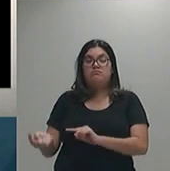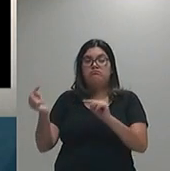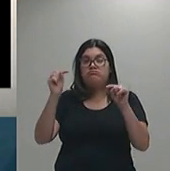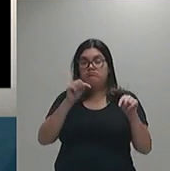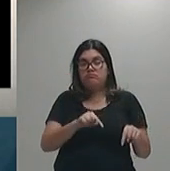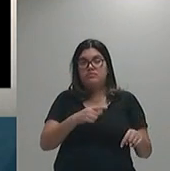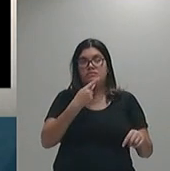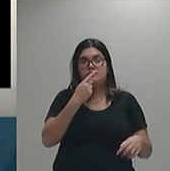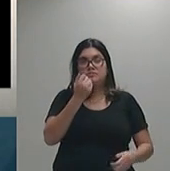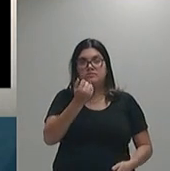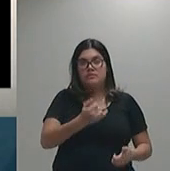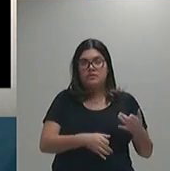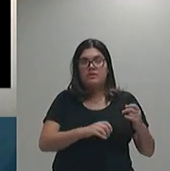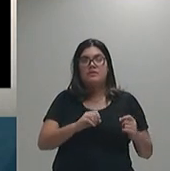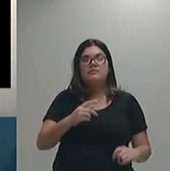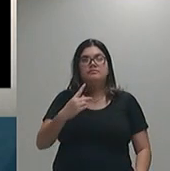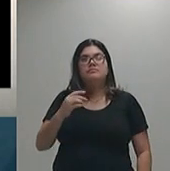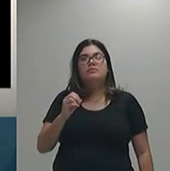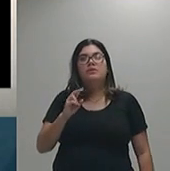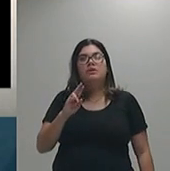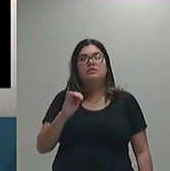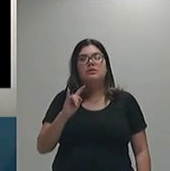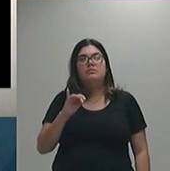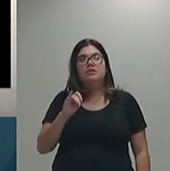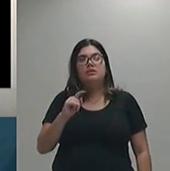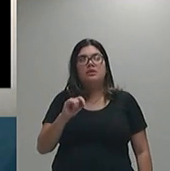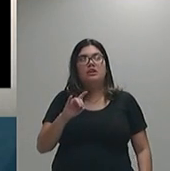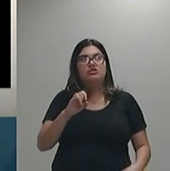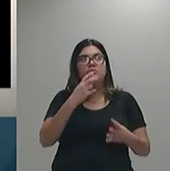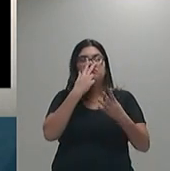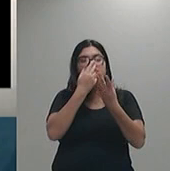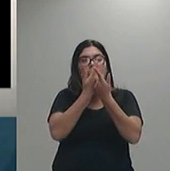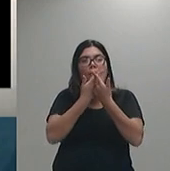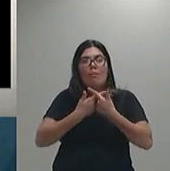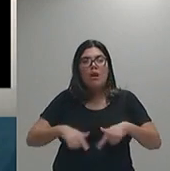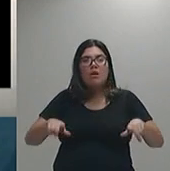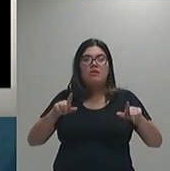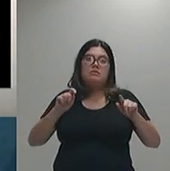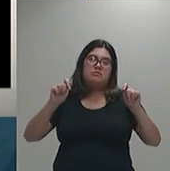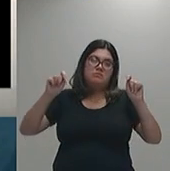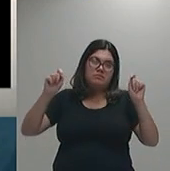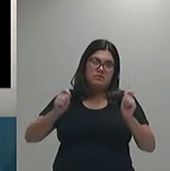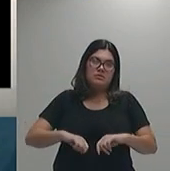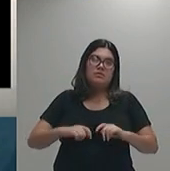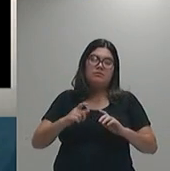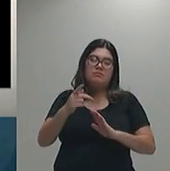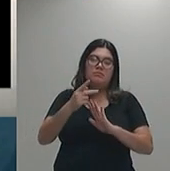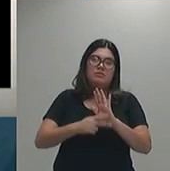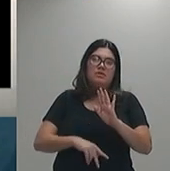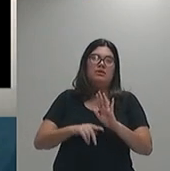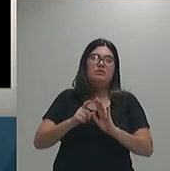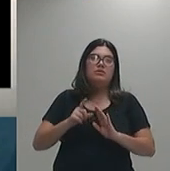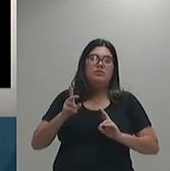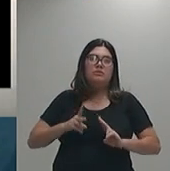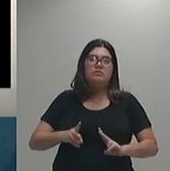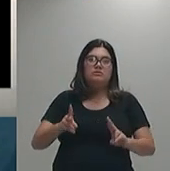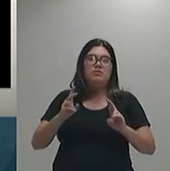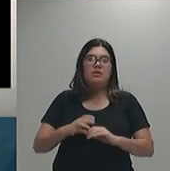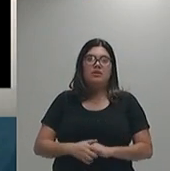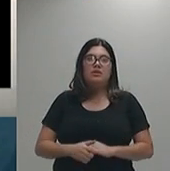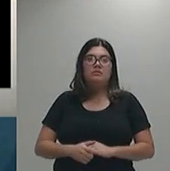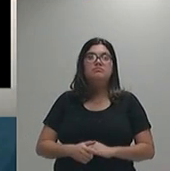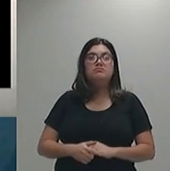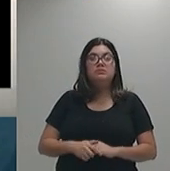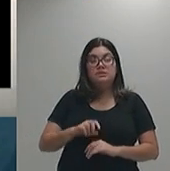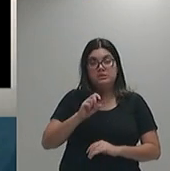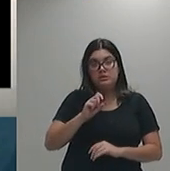a portabilidade ela tava muito de baseada quando se permite que esses planos sejam continuadas por fim caso se não